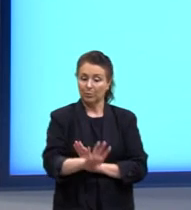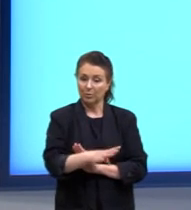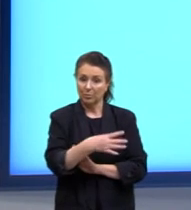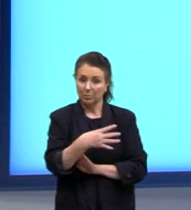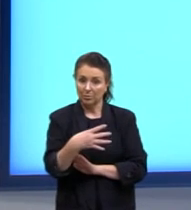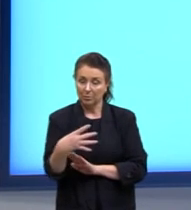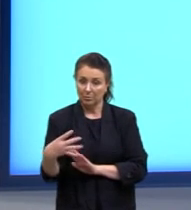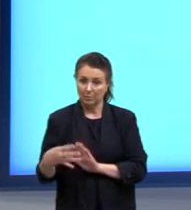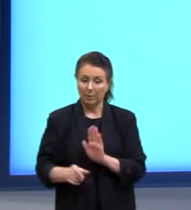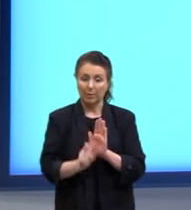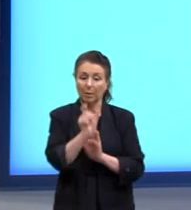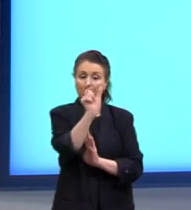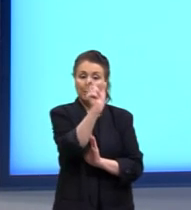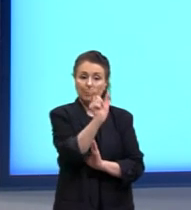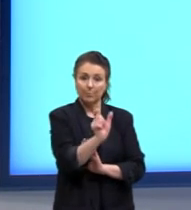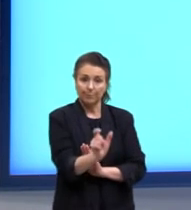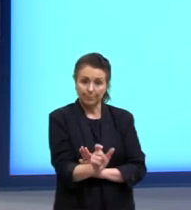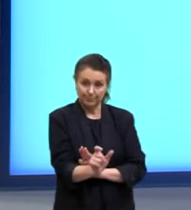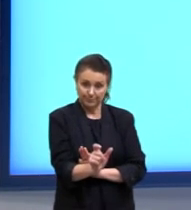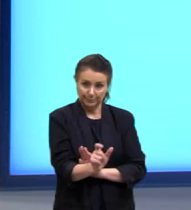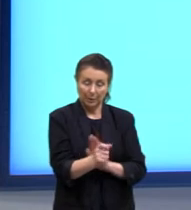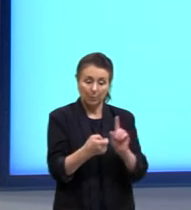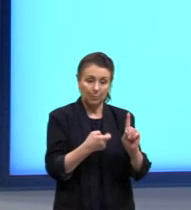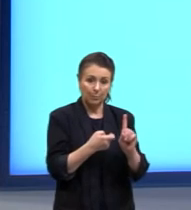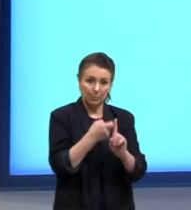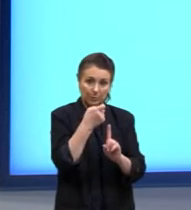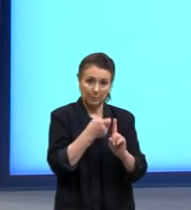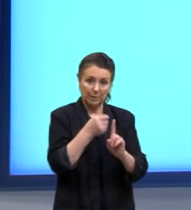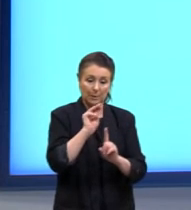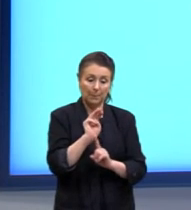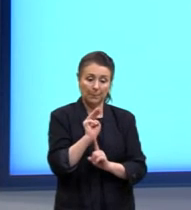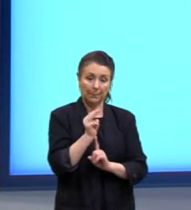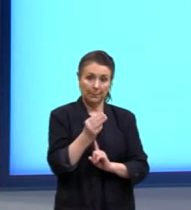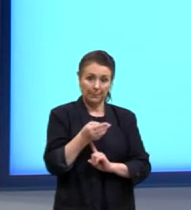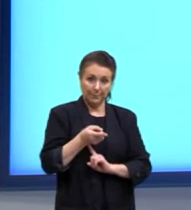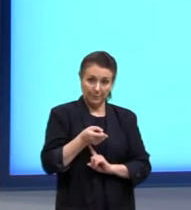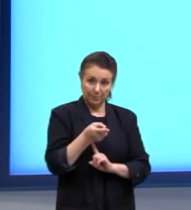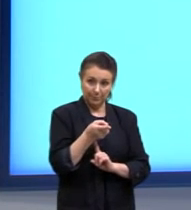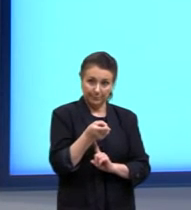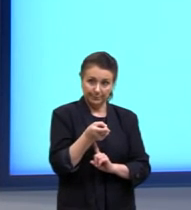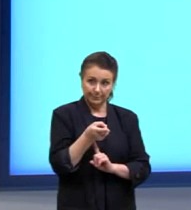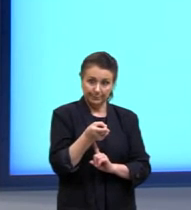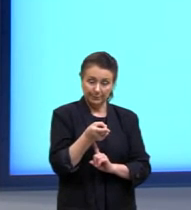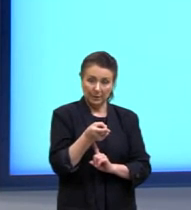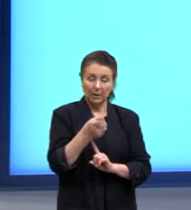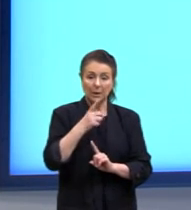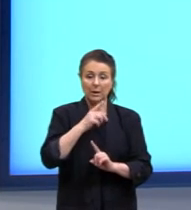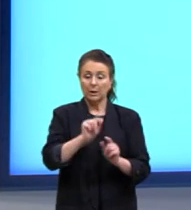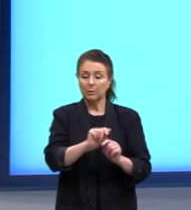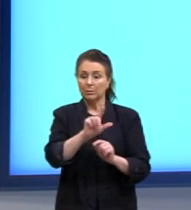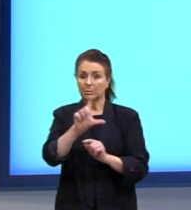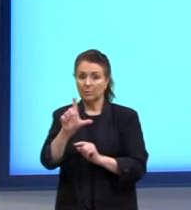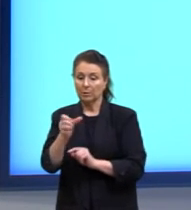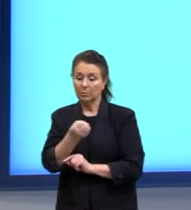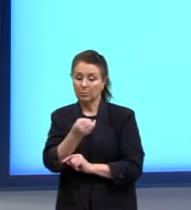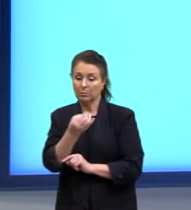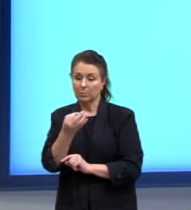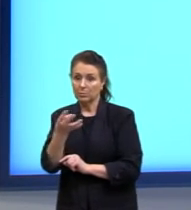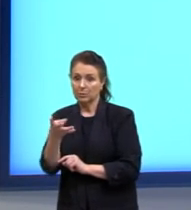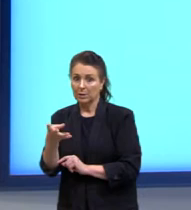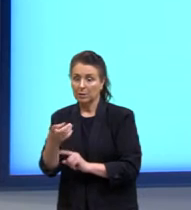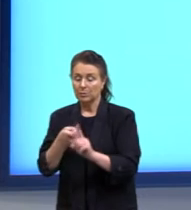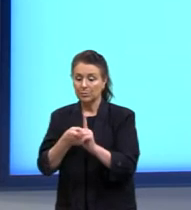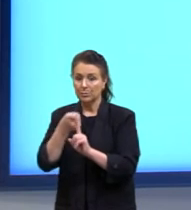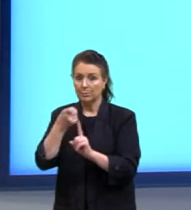na primeira coluna o faturamento mensal em Milão temos os valores e ao lado quantidade de